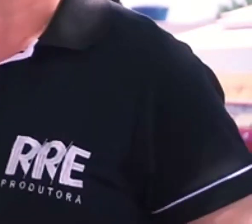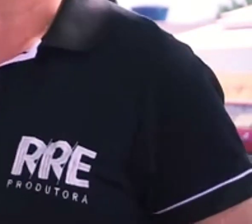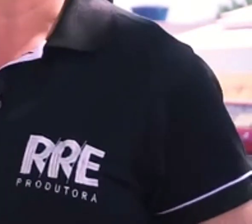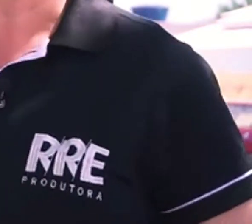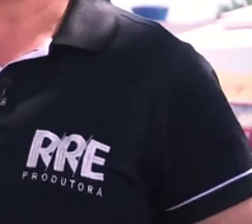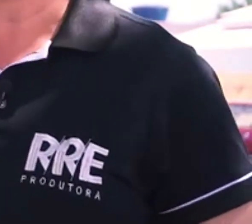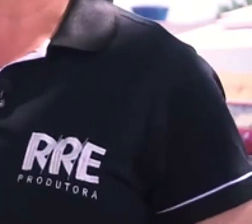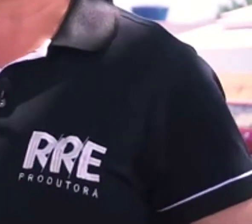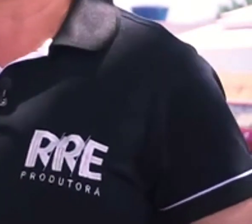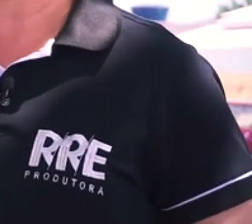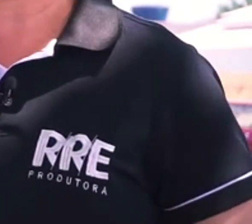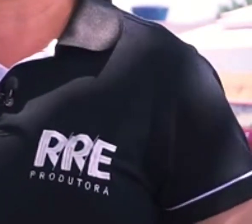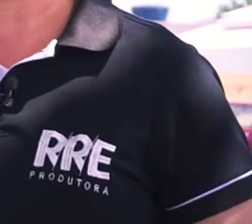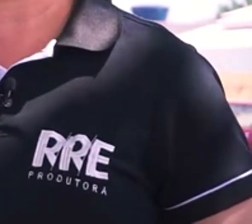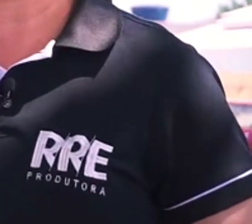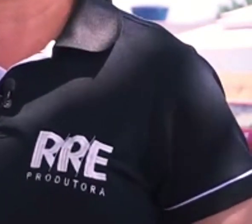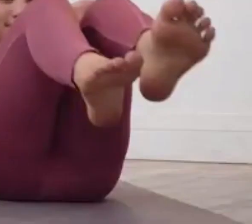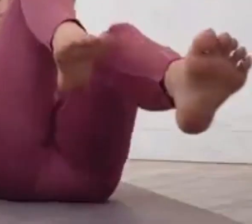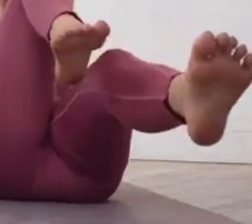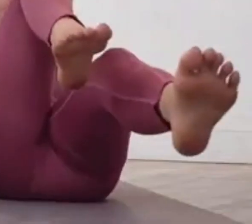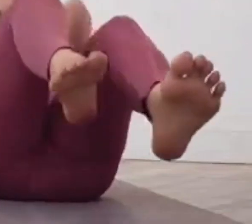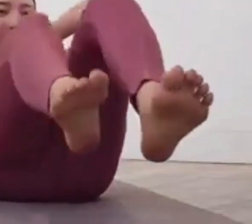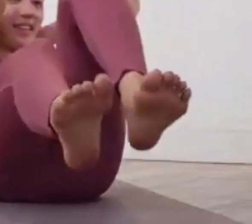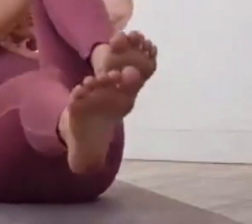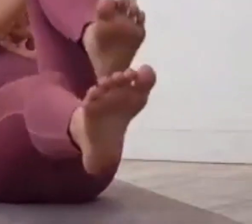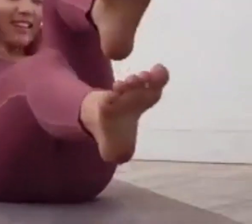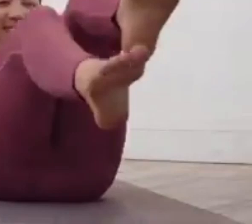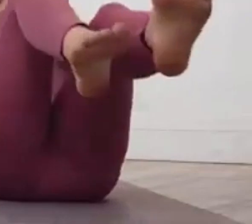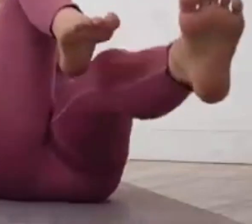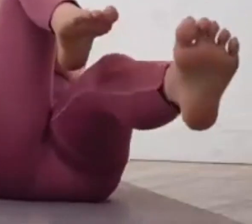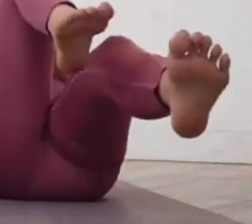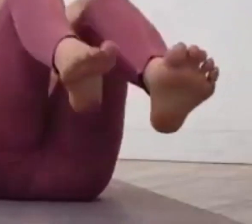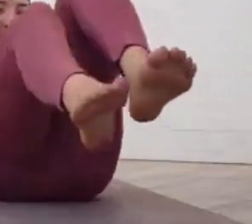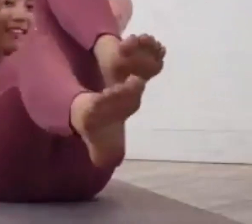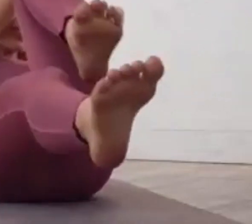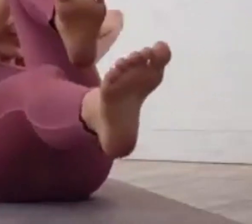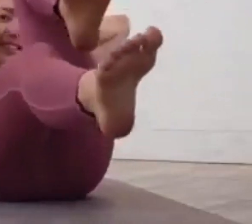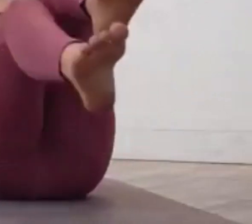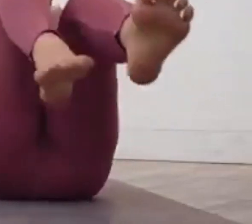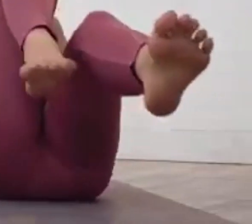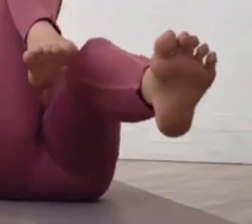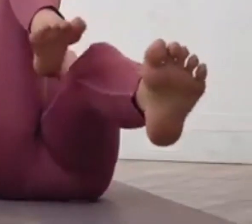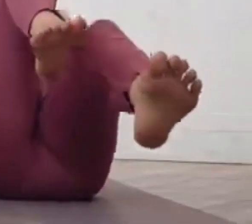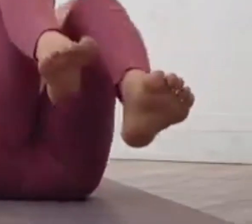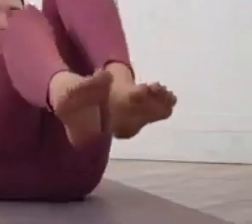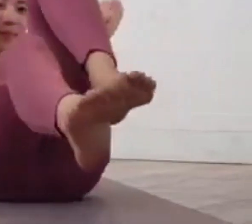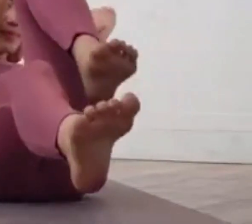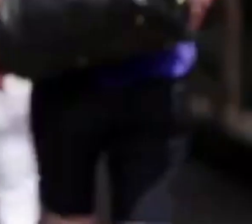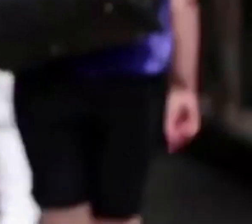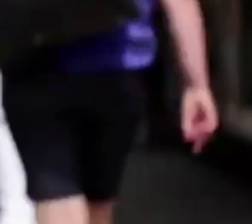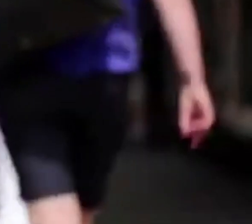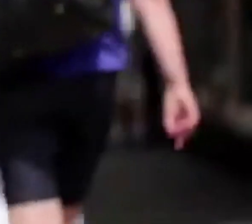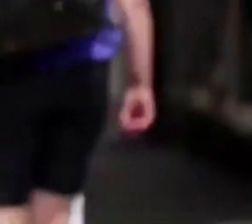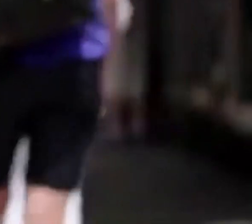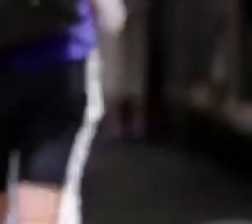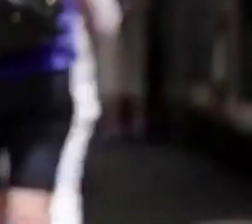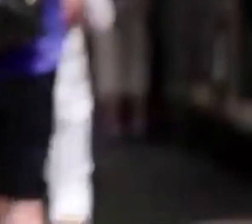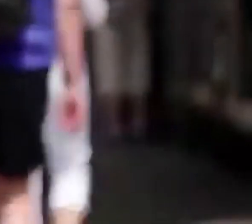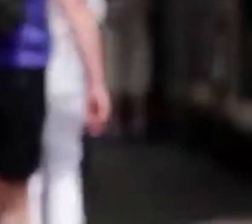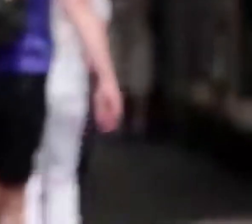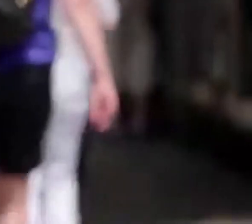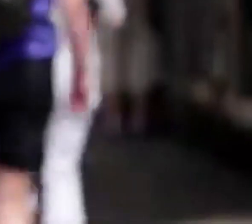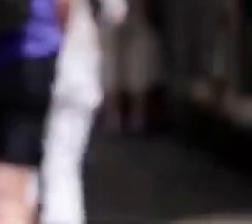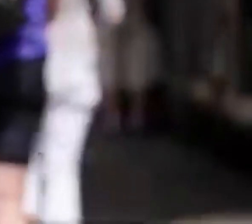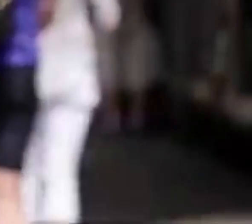evitar doenças degenerativas. Dados divulgados pelo Ministério da Saúde afirmam que o sedentarismo atinge